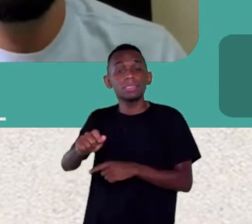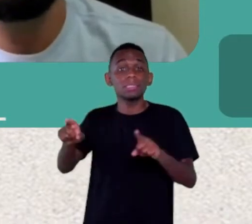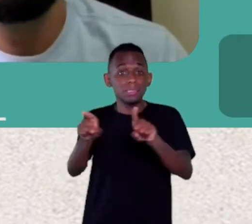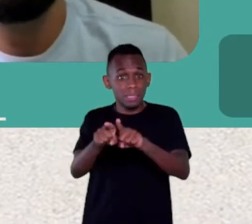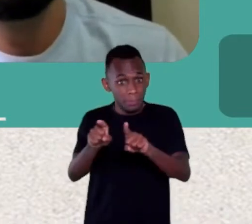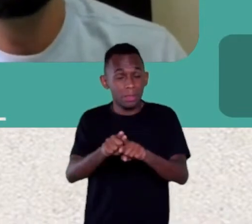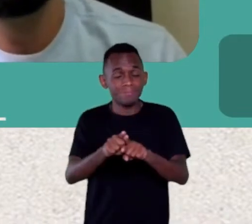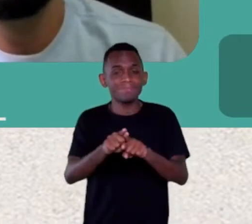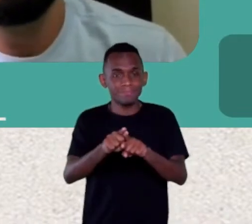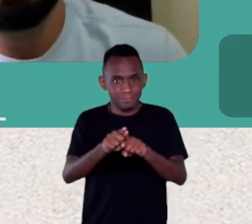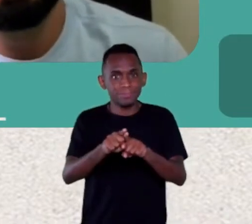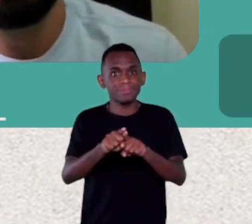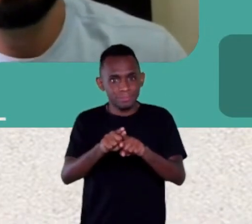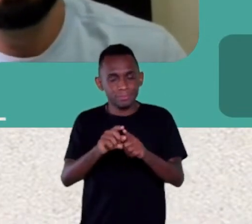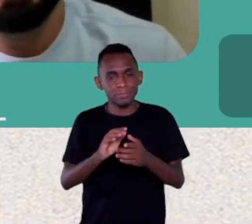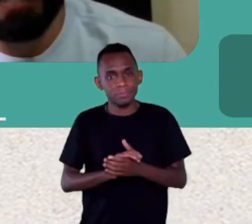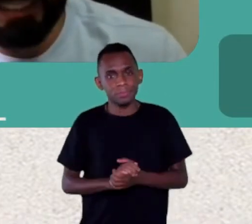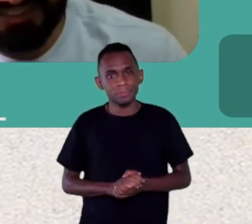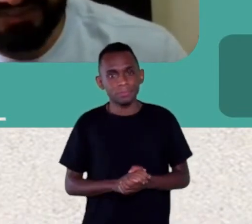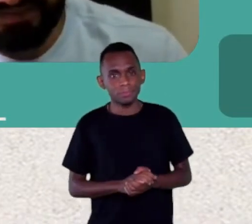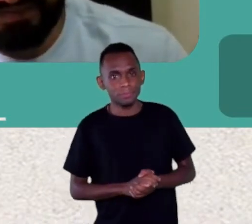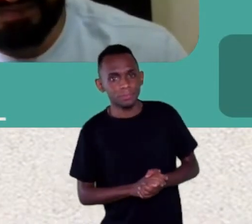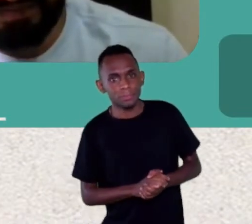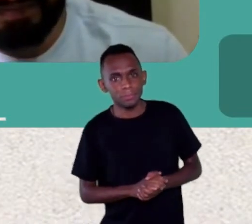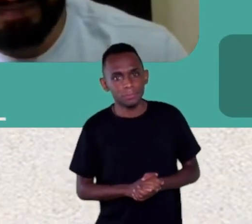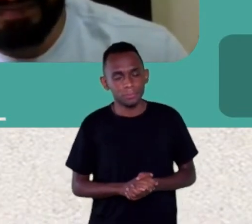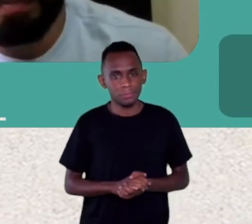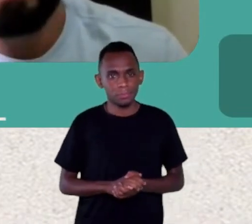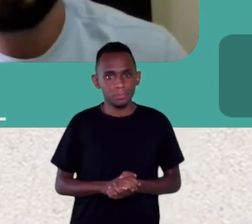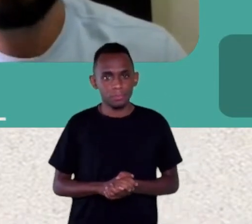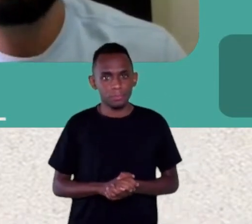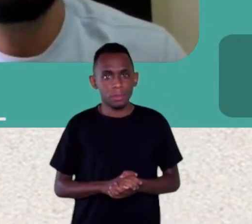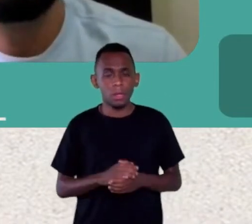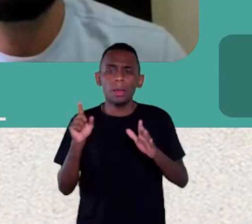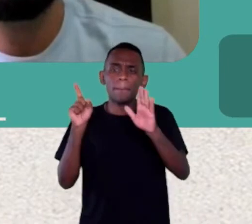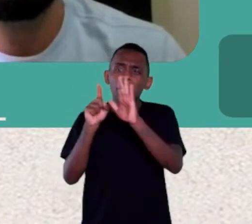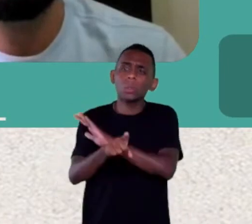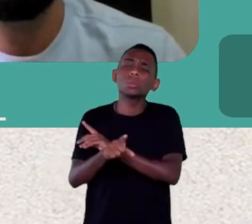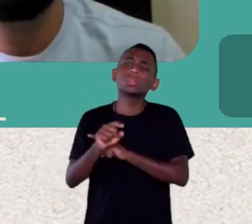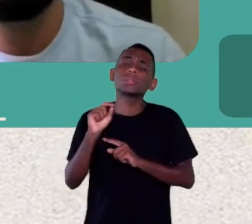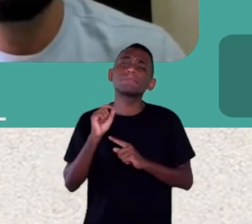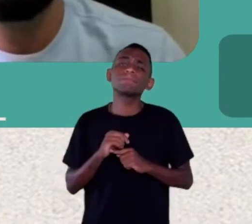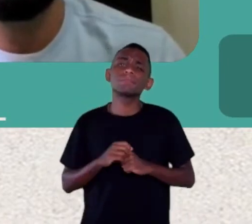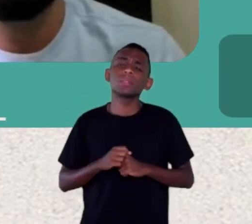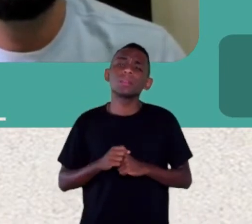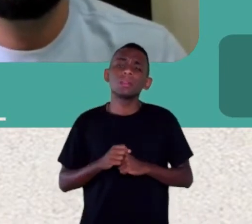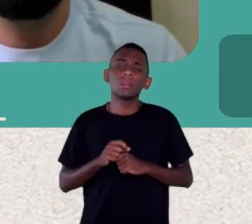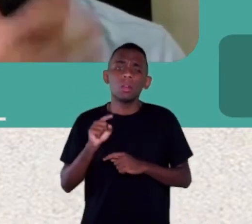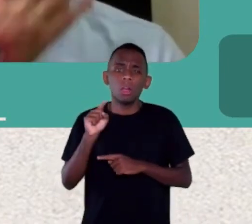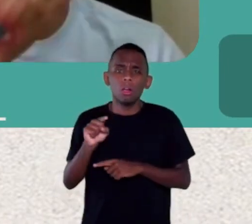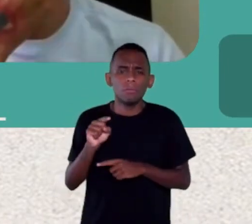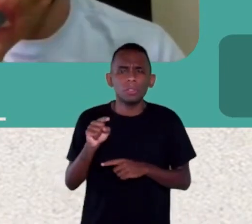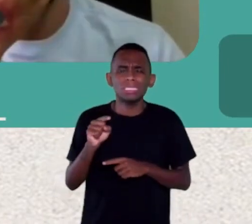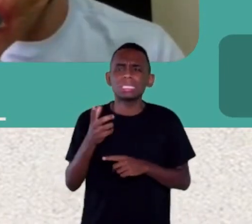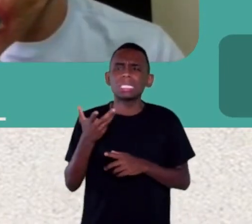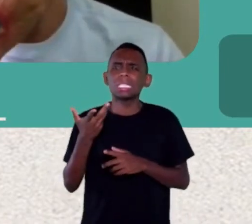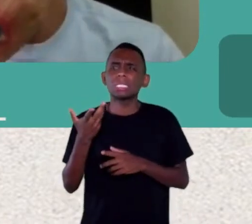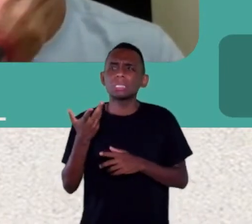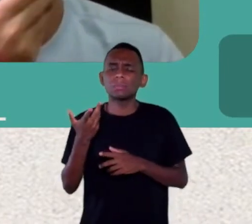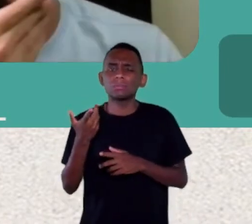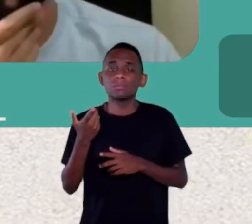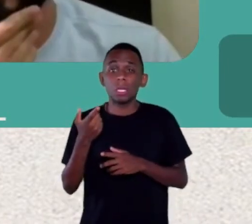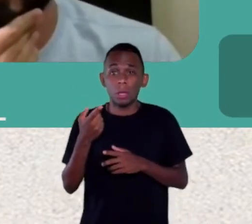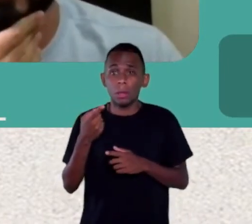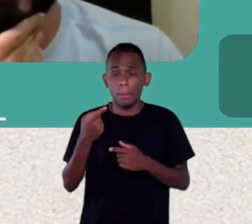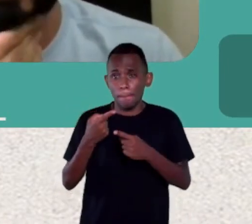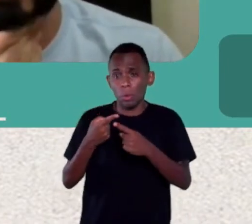Legal, lembrança, boa lembrança. E você não tinha, não guardou um medo, porque eu estou falando que eu sou